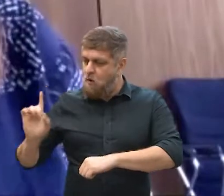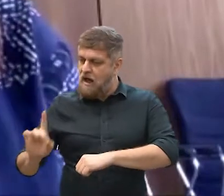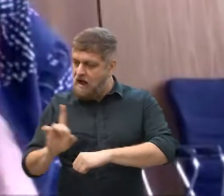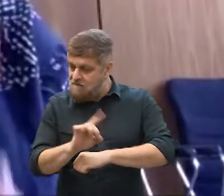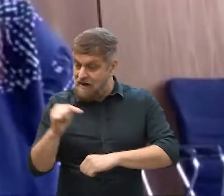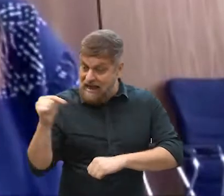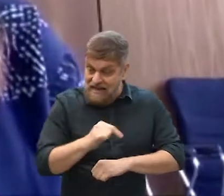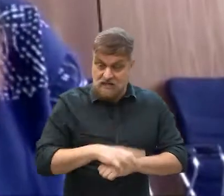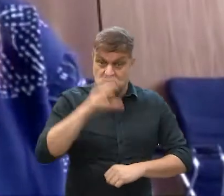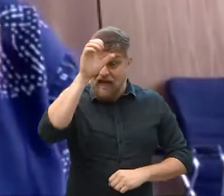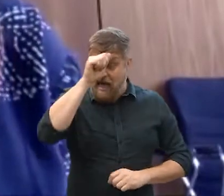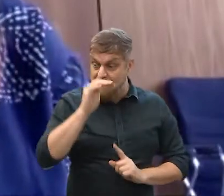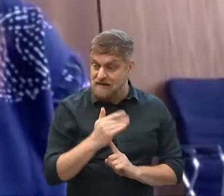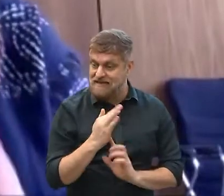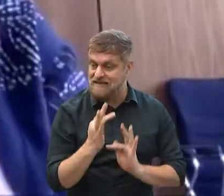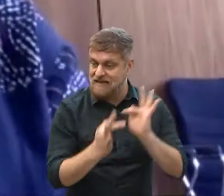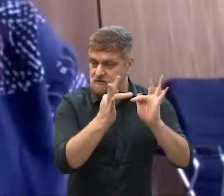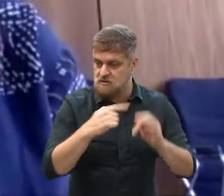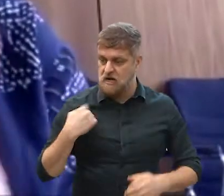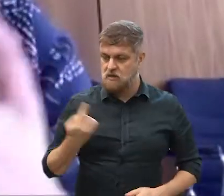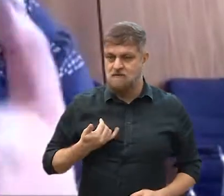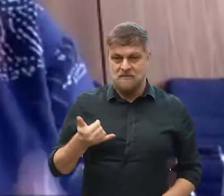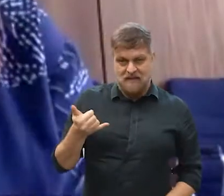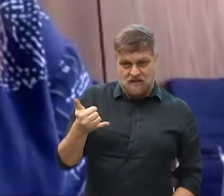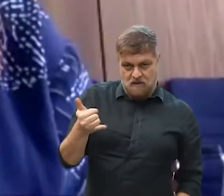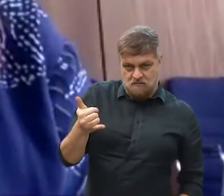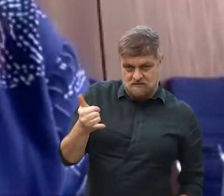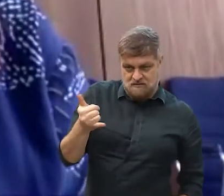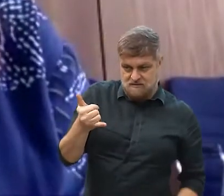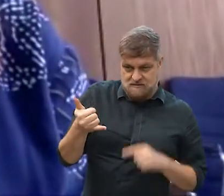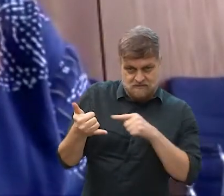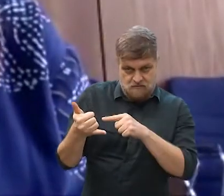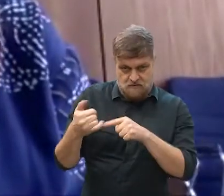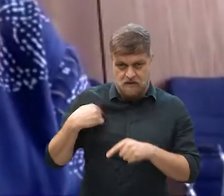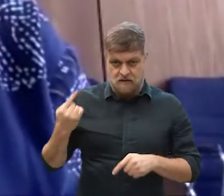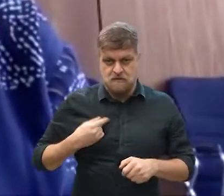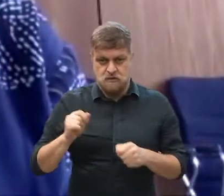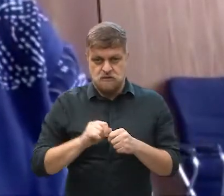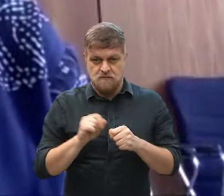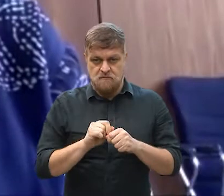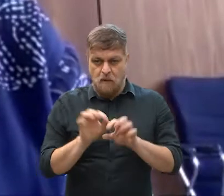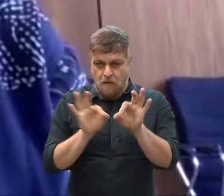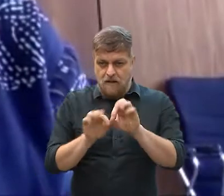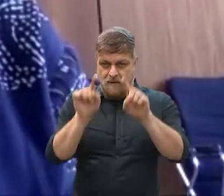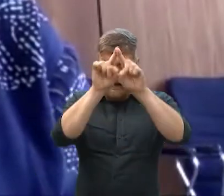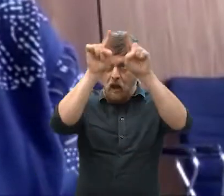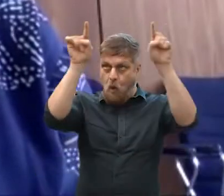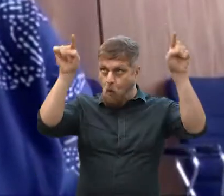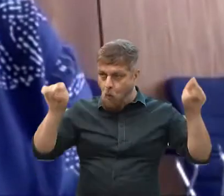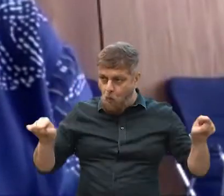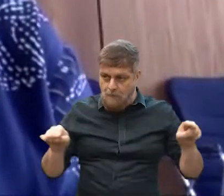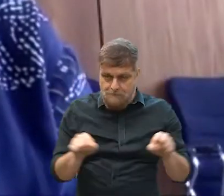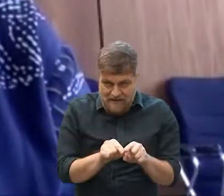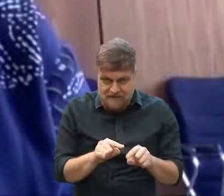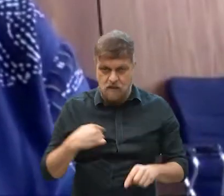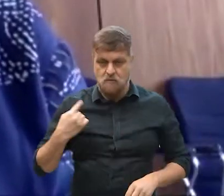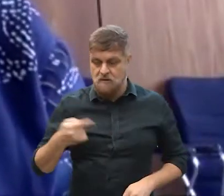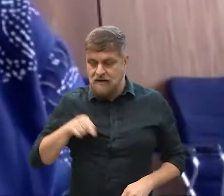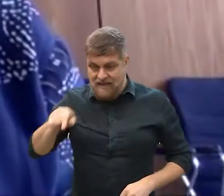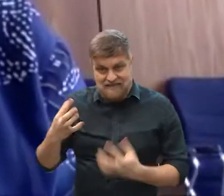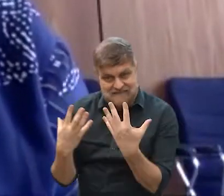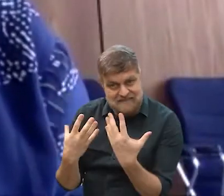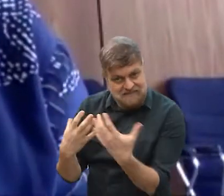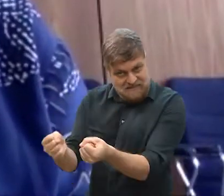utilizando tecnologia, que a gente ia levar o celular como uma fonte de fazer um grande painel. E assim nós fizemos. Então,